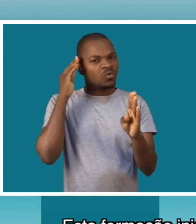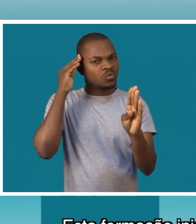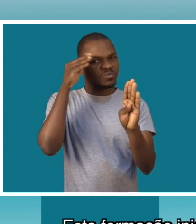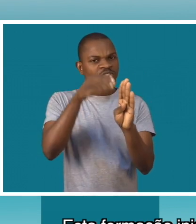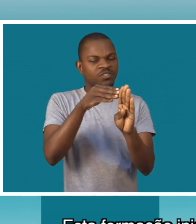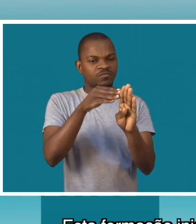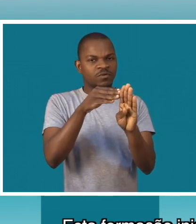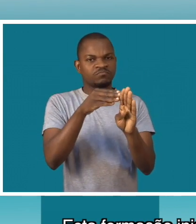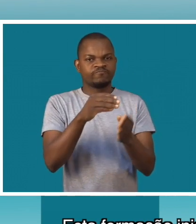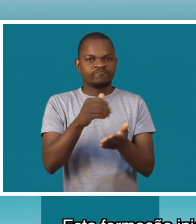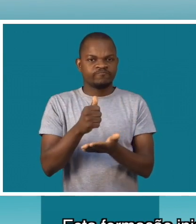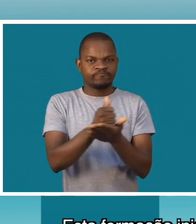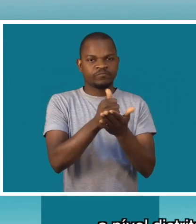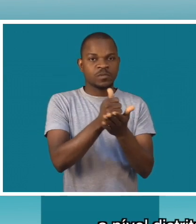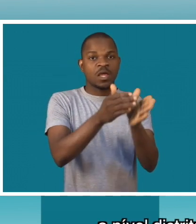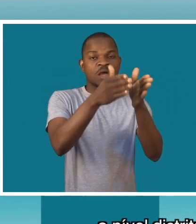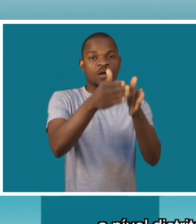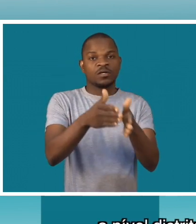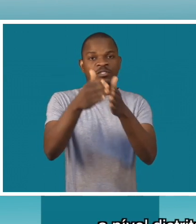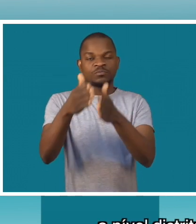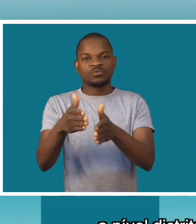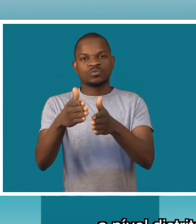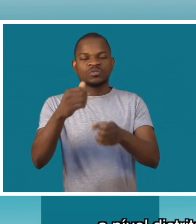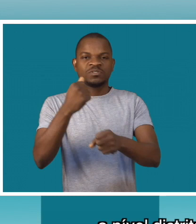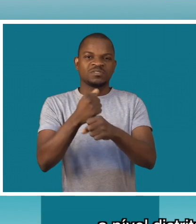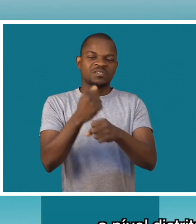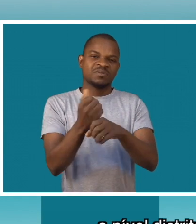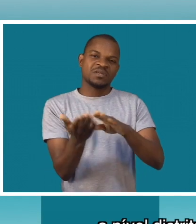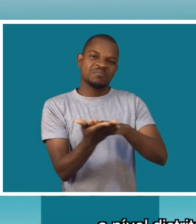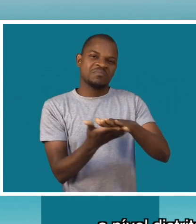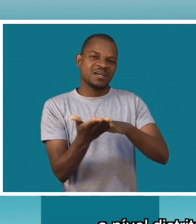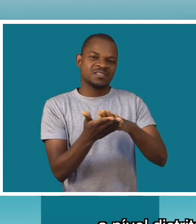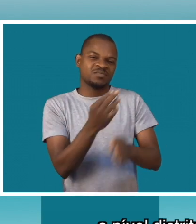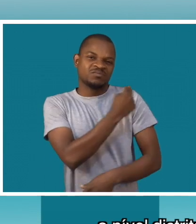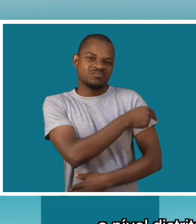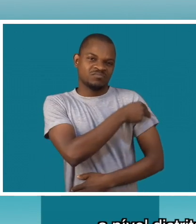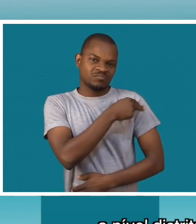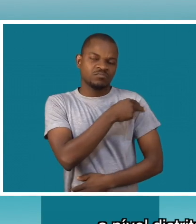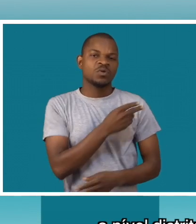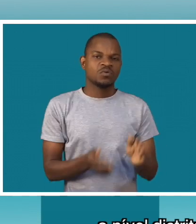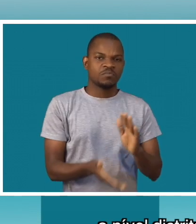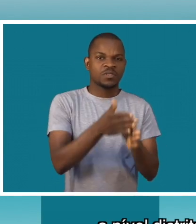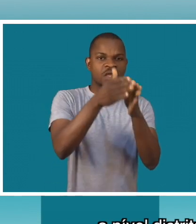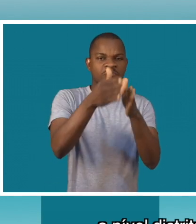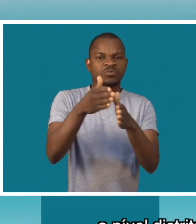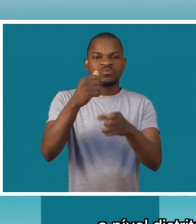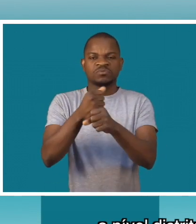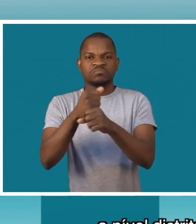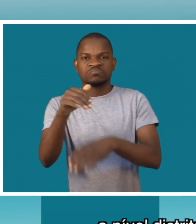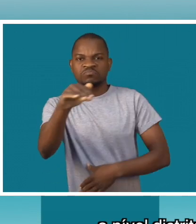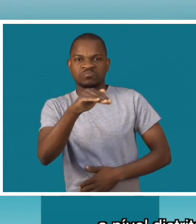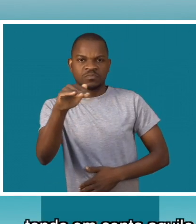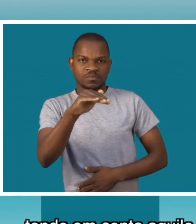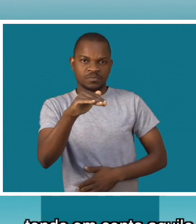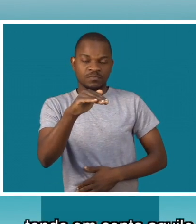que estão a nível dos cuidados primários, ou seja, a nível distrital e depois na própria comunidade, a começar pelo agente polivalente